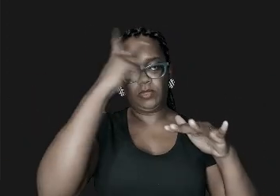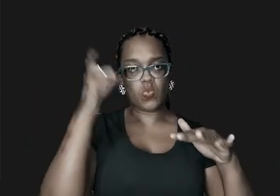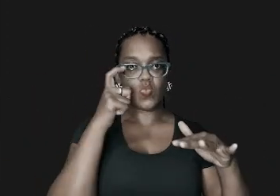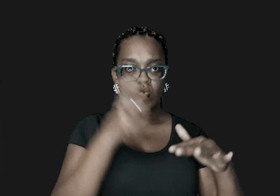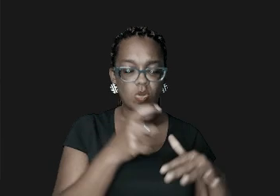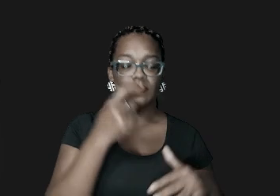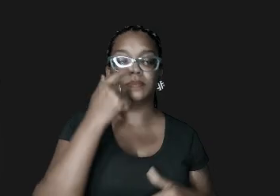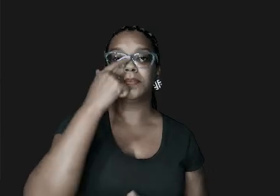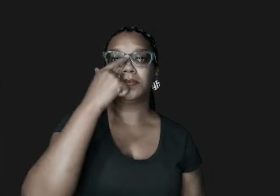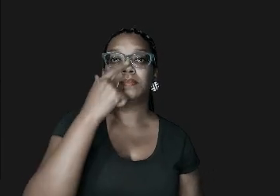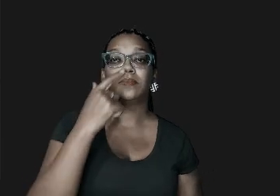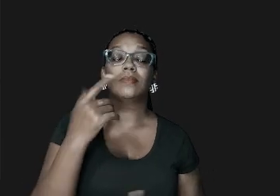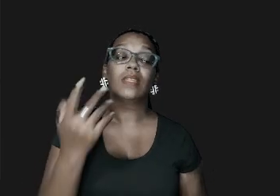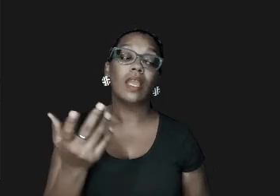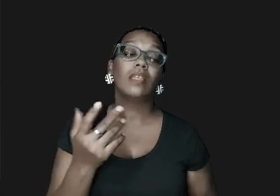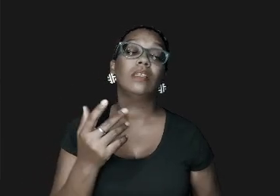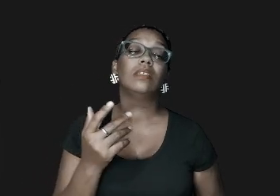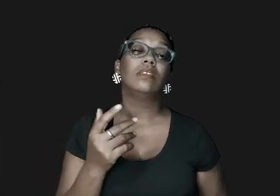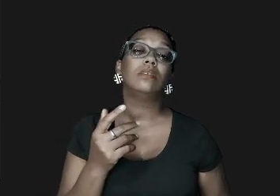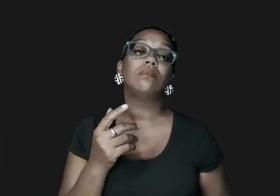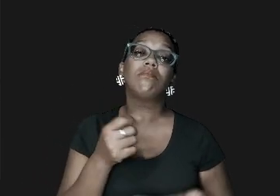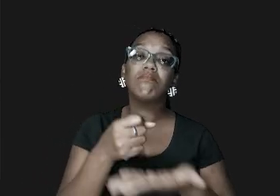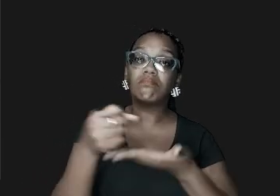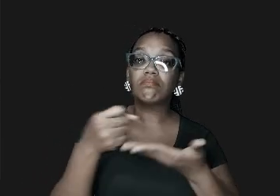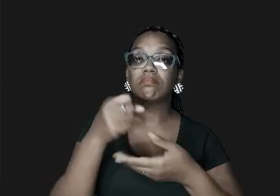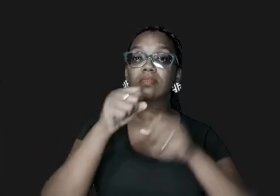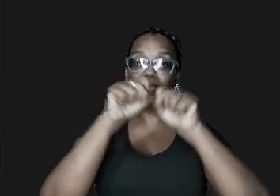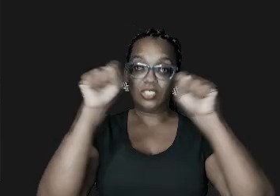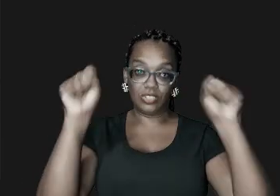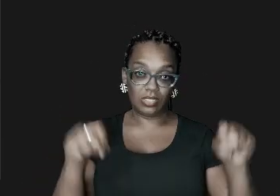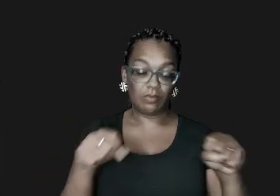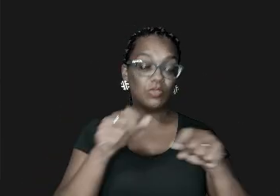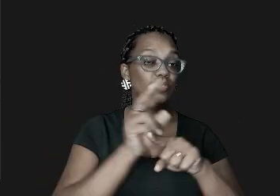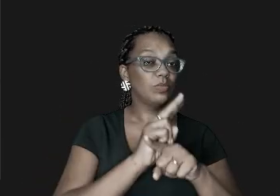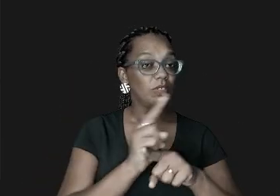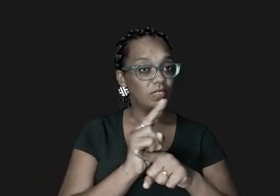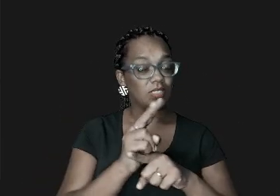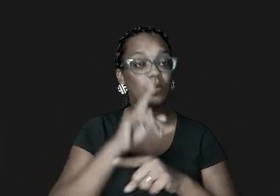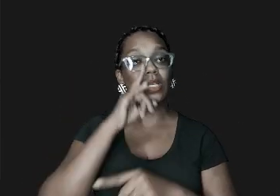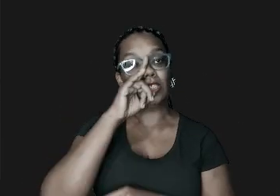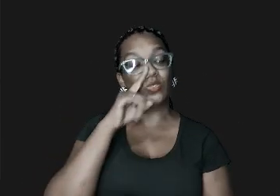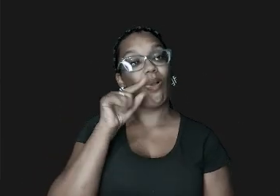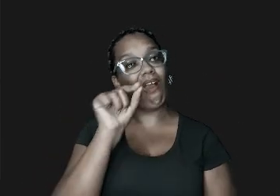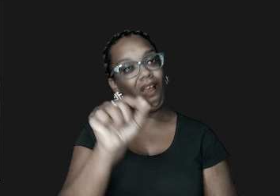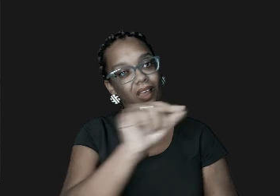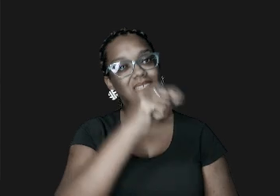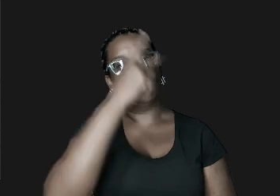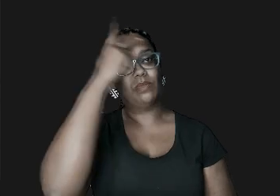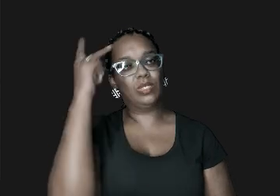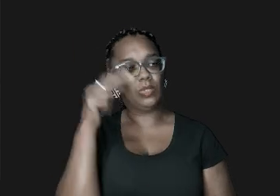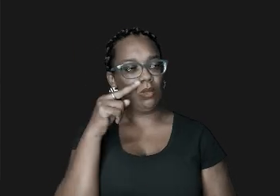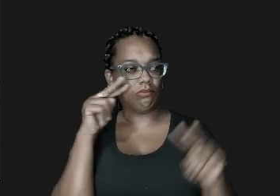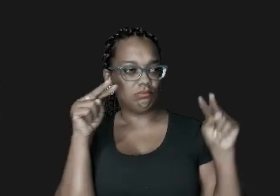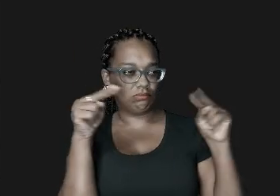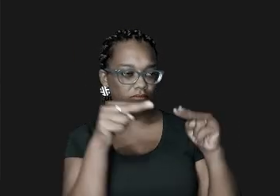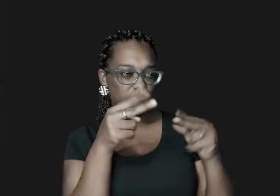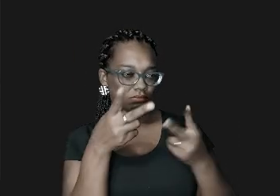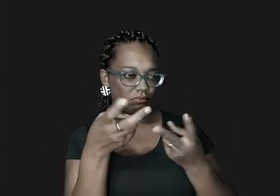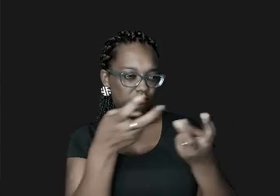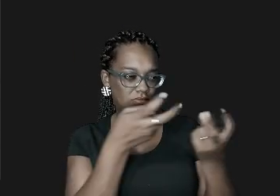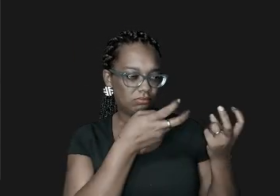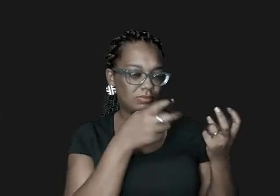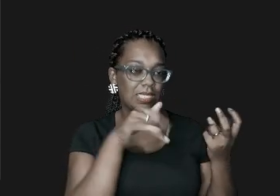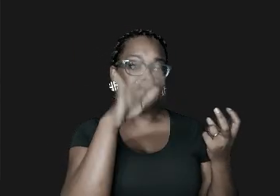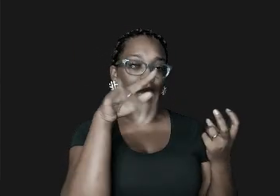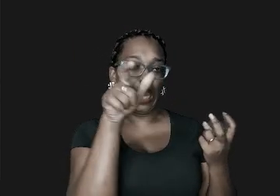que tem maior alcance junto ao público investidor e esse Com base no sistema de previsão baseado em risco são para